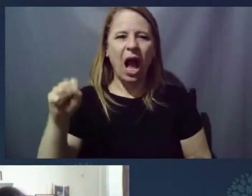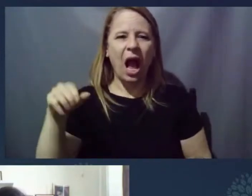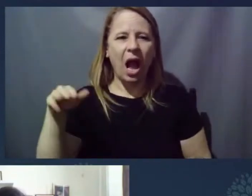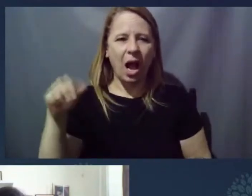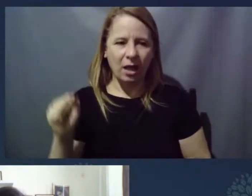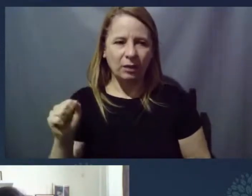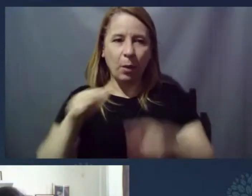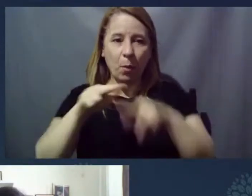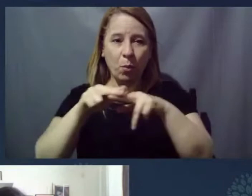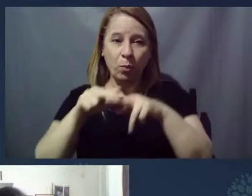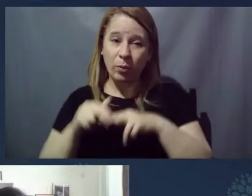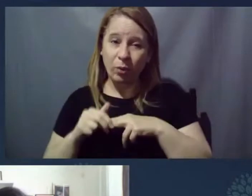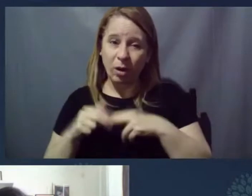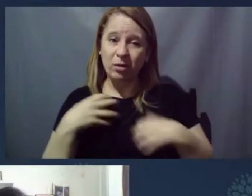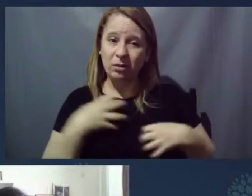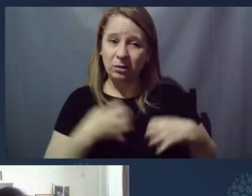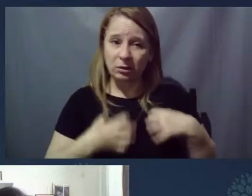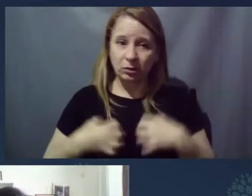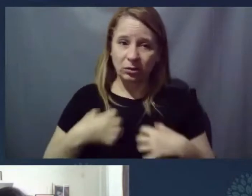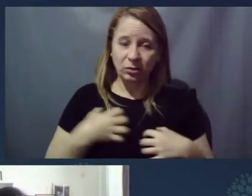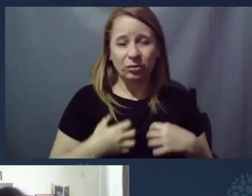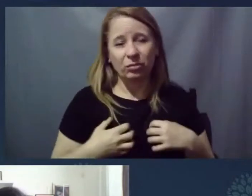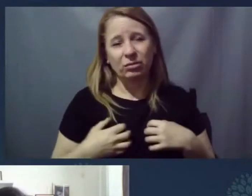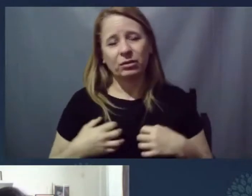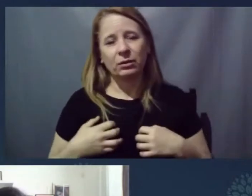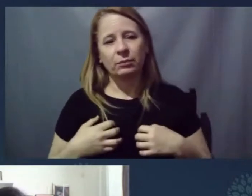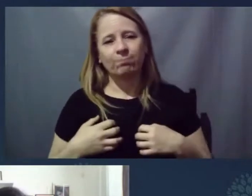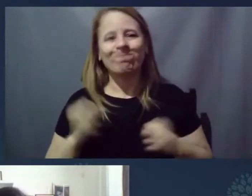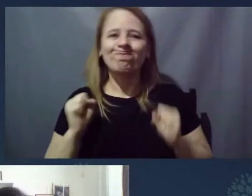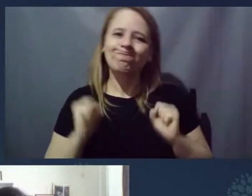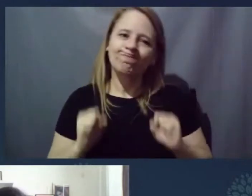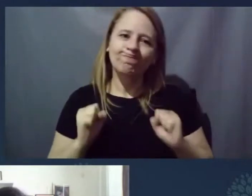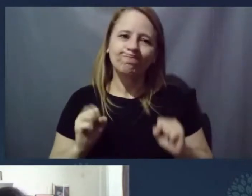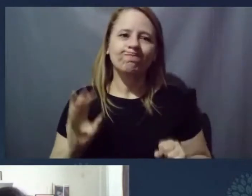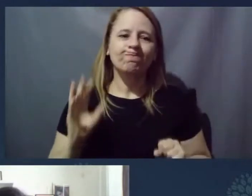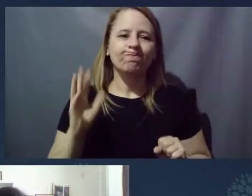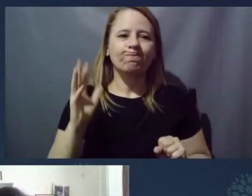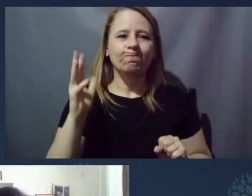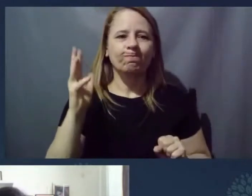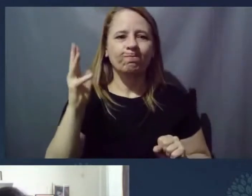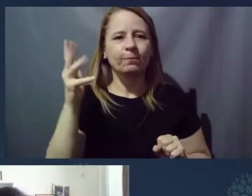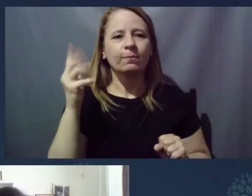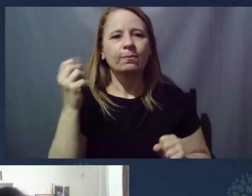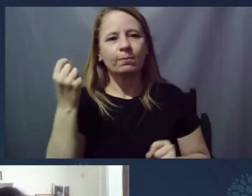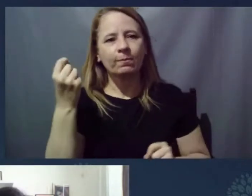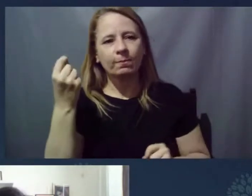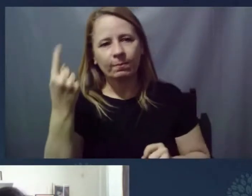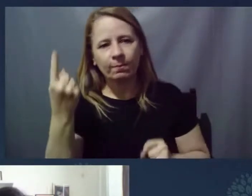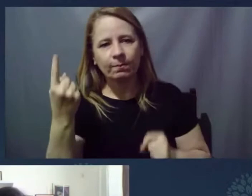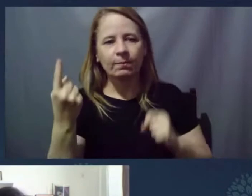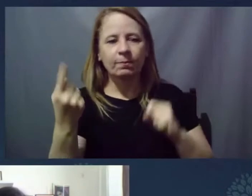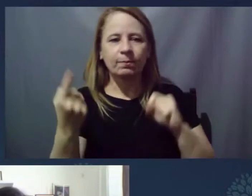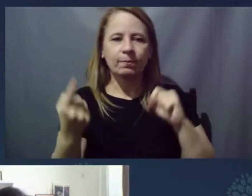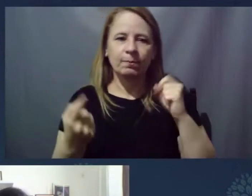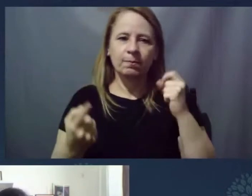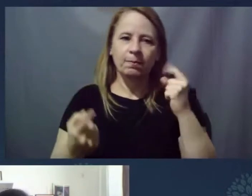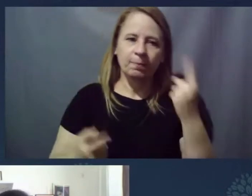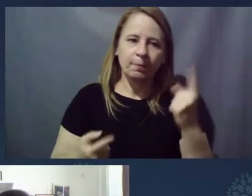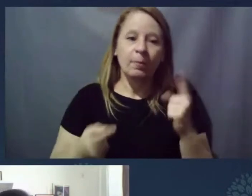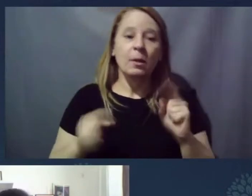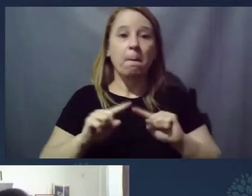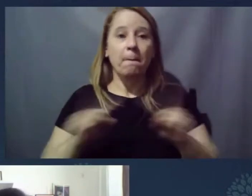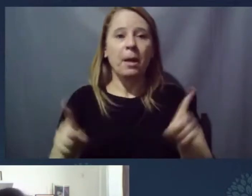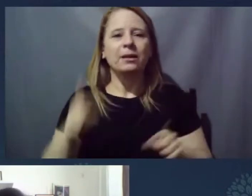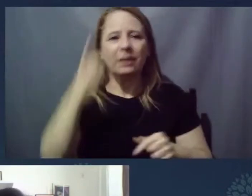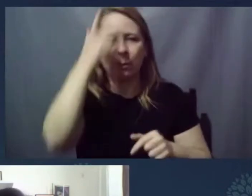até pode acontecer, mas isso é muito, muito, muito raro. O que geralmente acontece é que a ansiedade